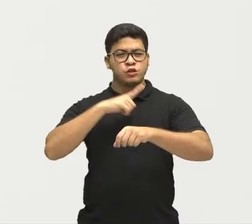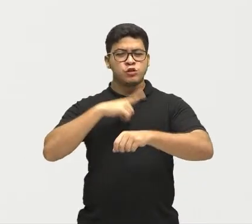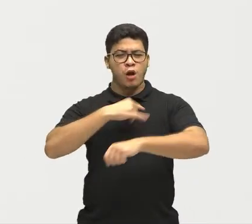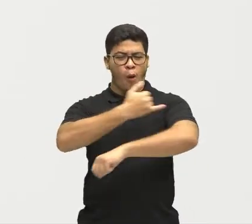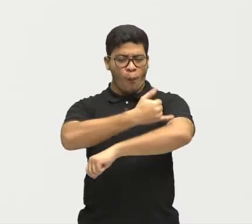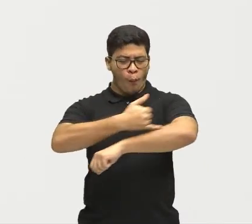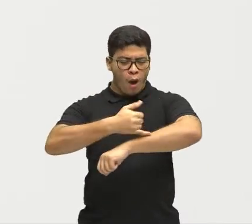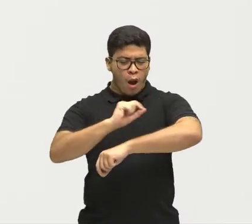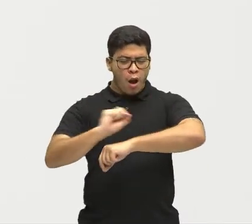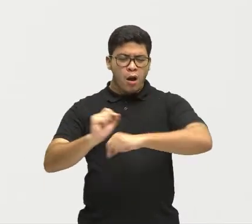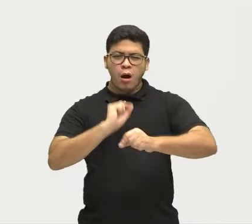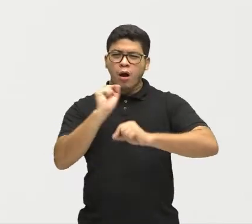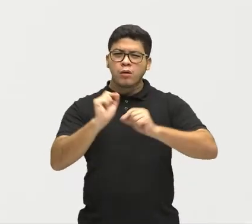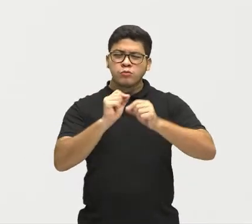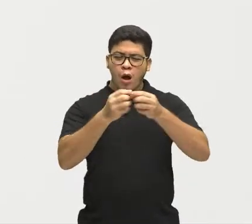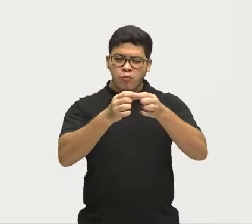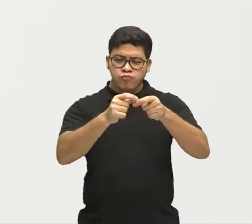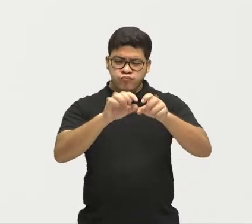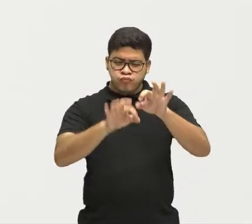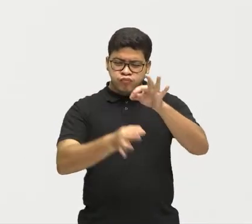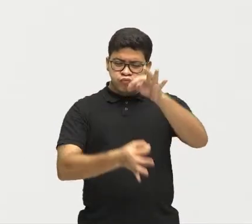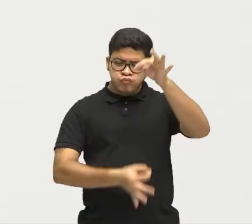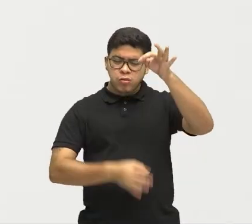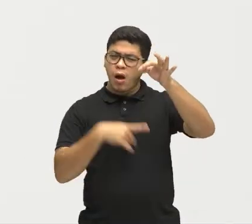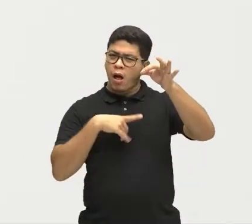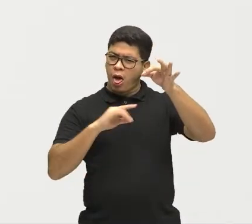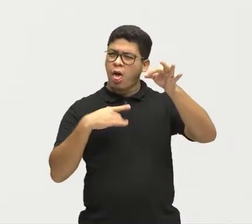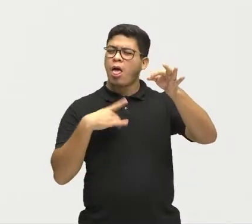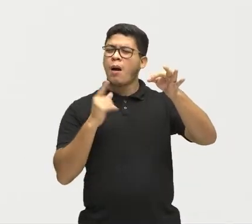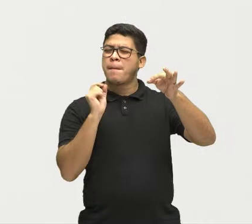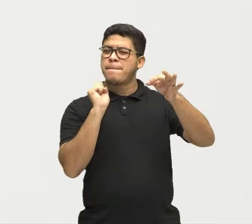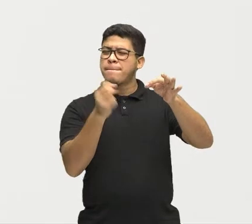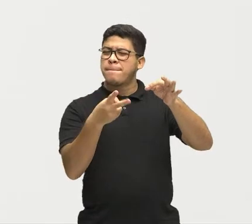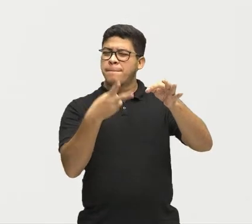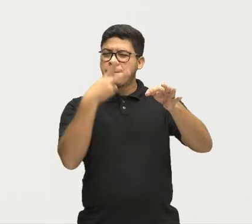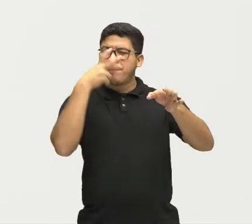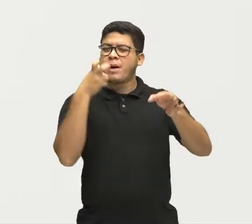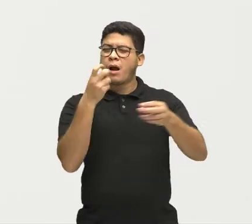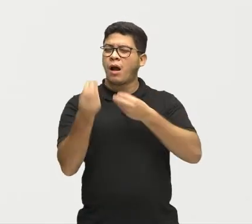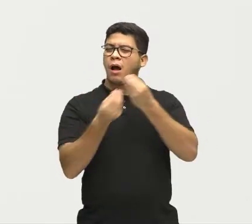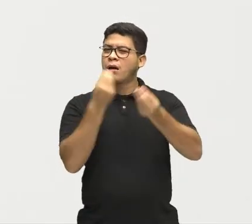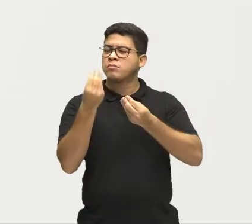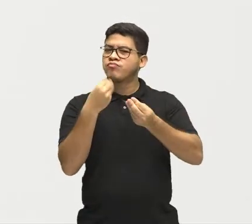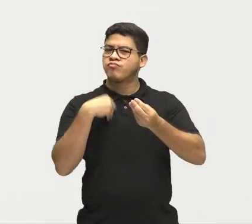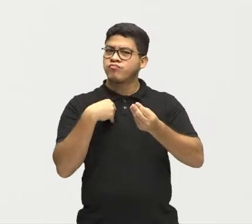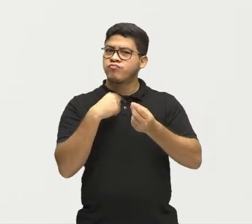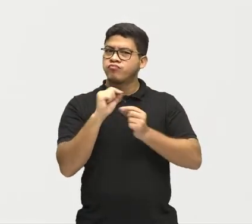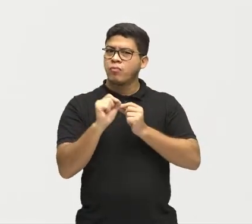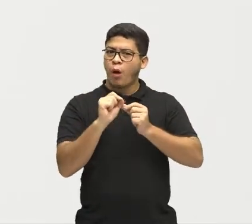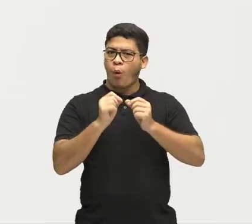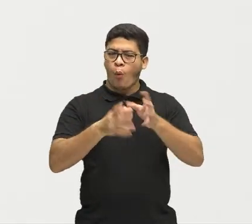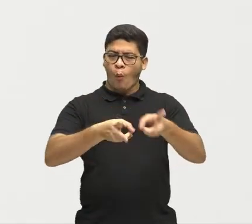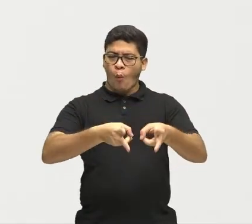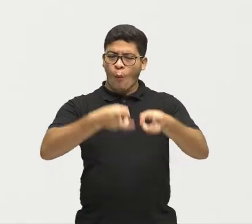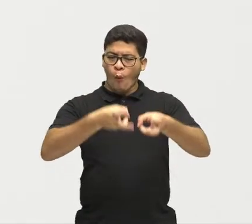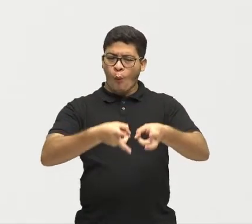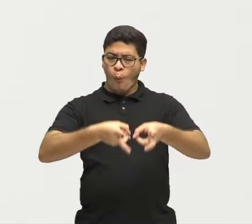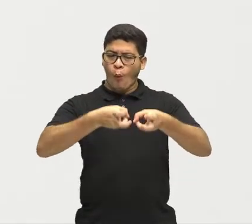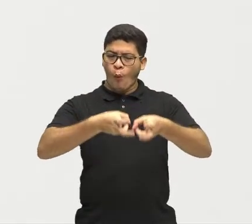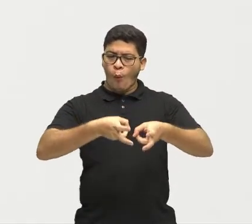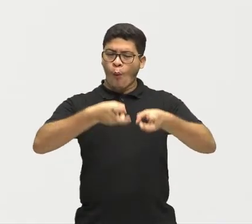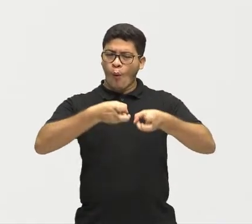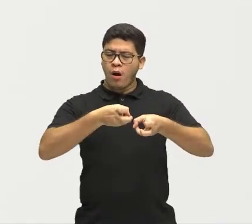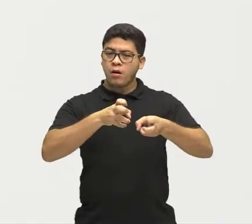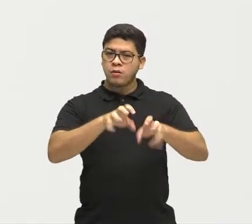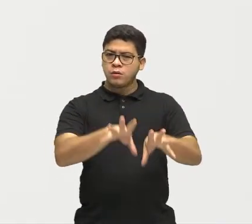ter aí, como se fossem os nossos vasos sanguíneos, começa a ter vasos condutores de seiva, os tecidos.